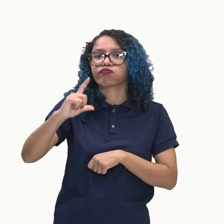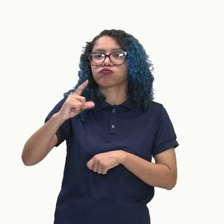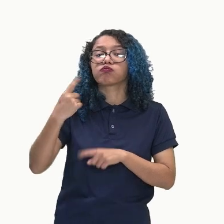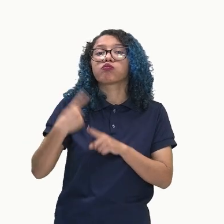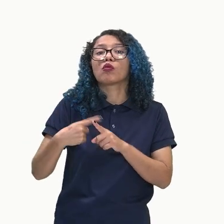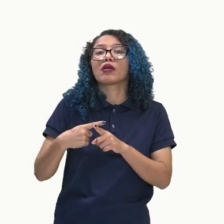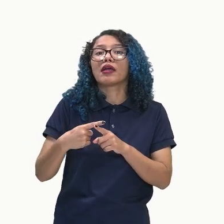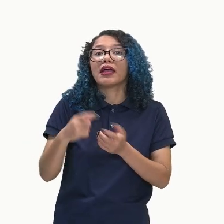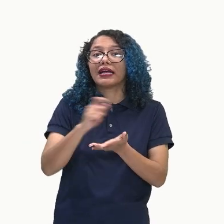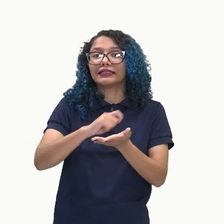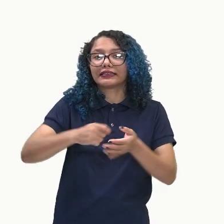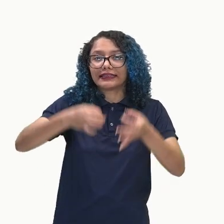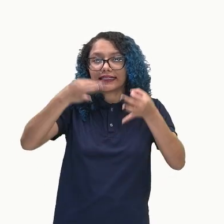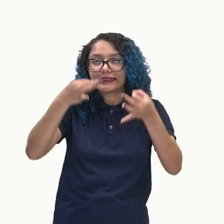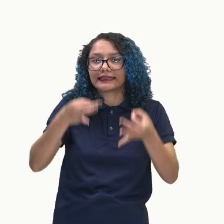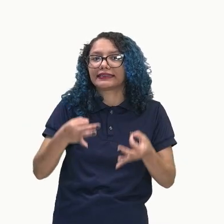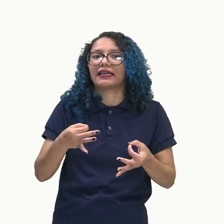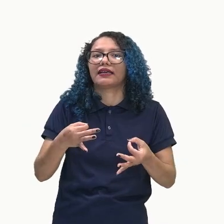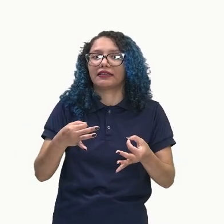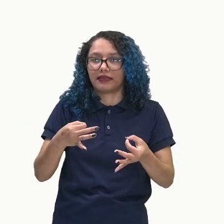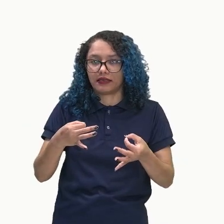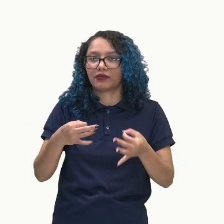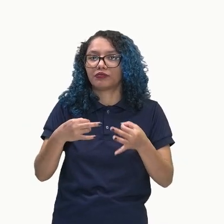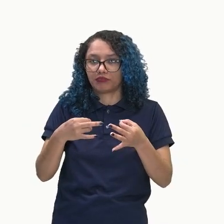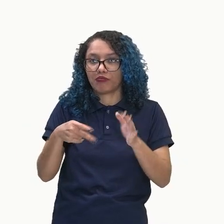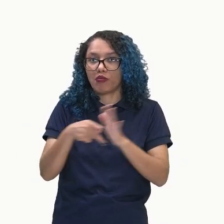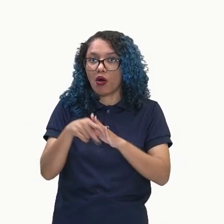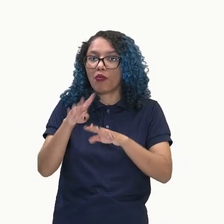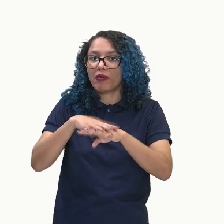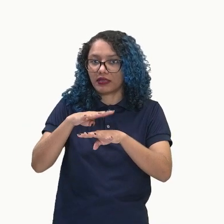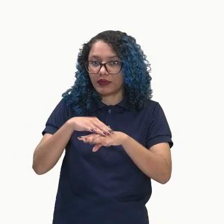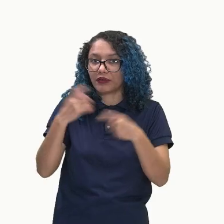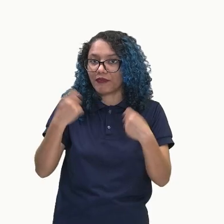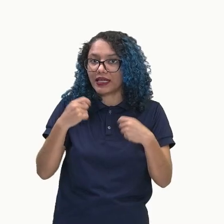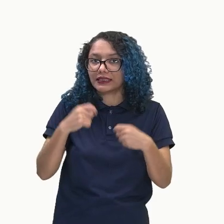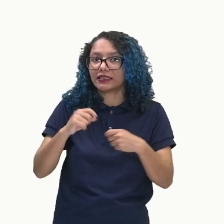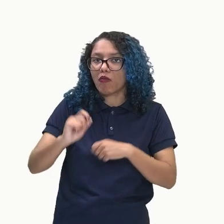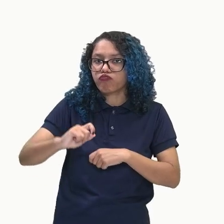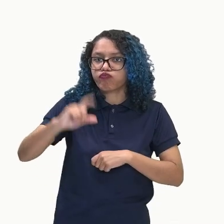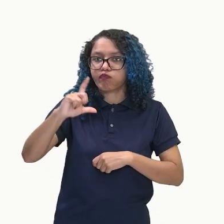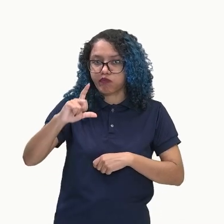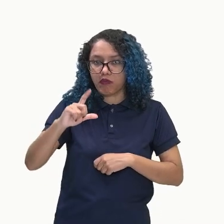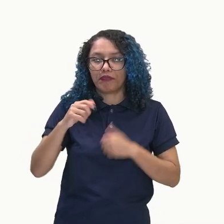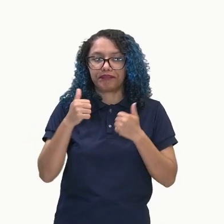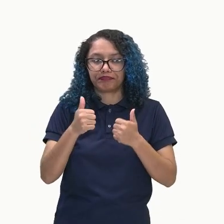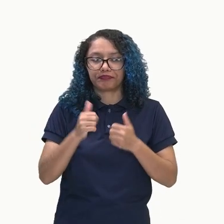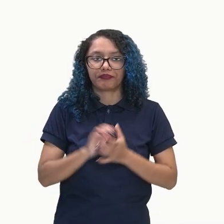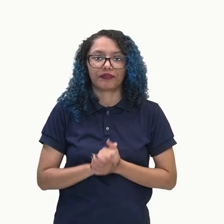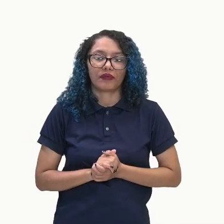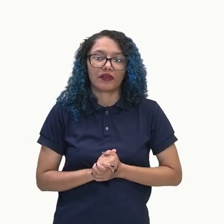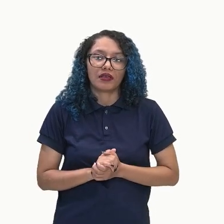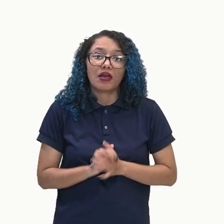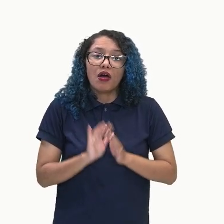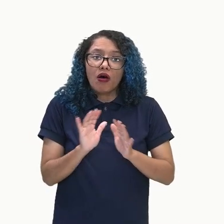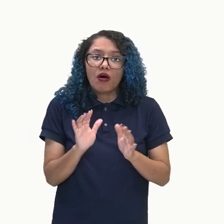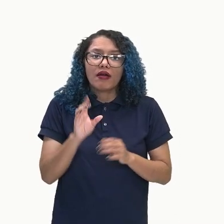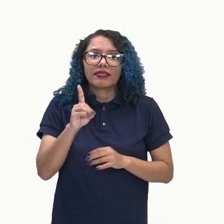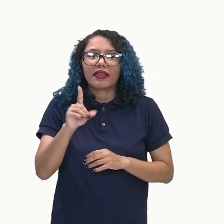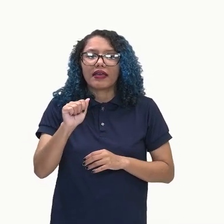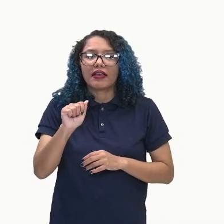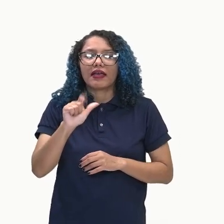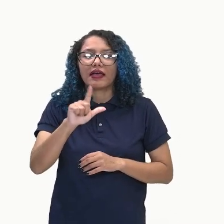correta matematicamente. Quando nós falamos de decalitro, nós temos que saber o seguinte, que